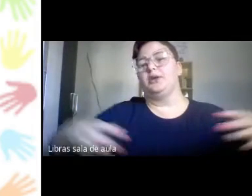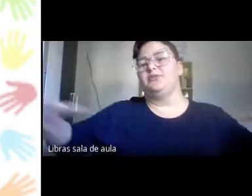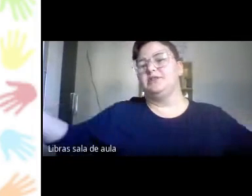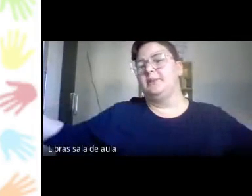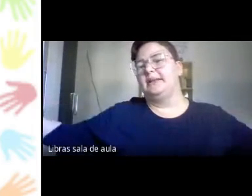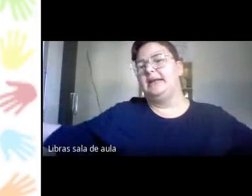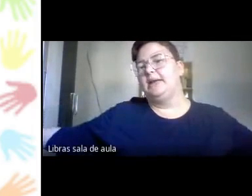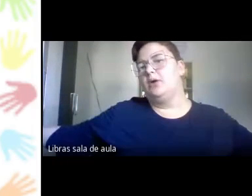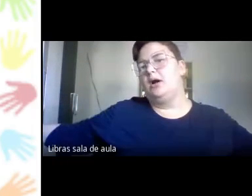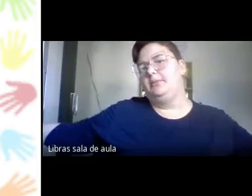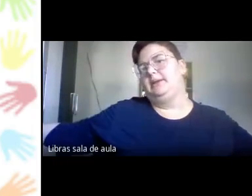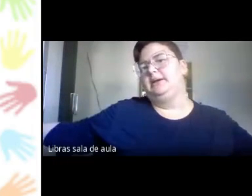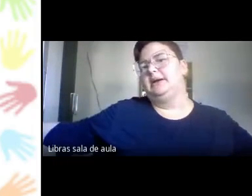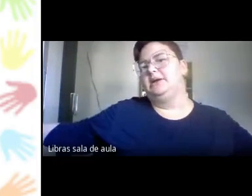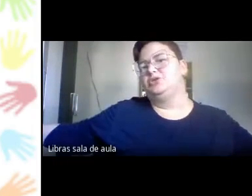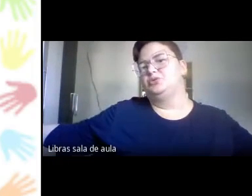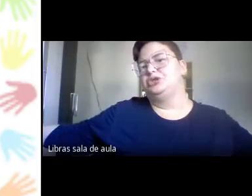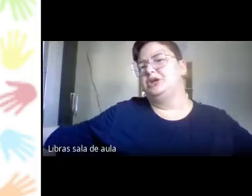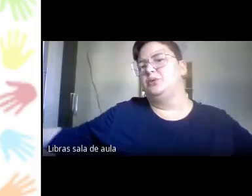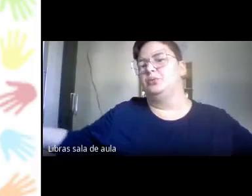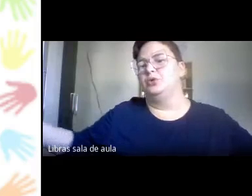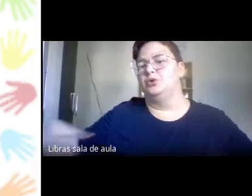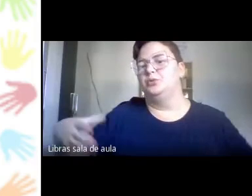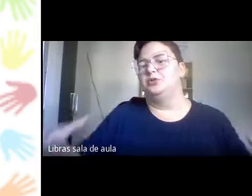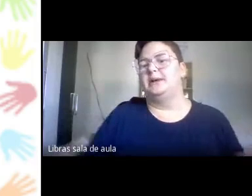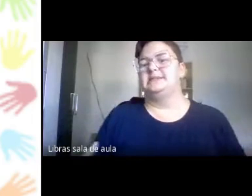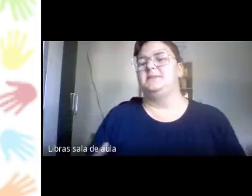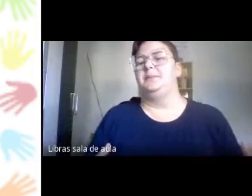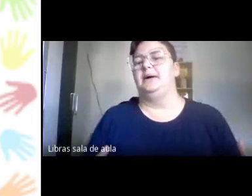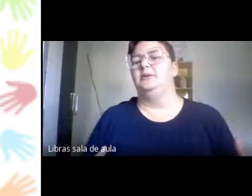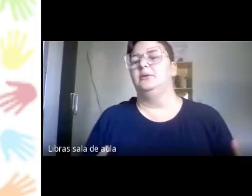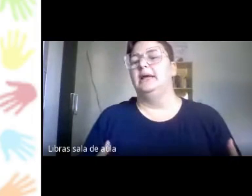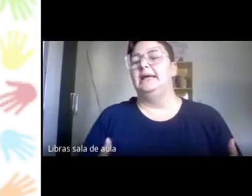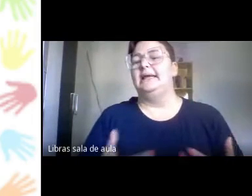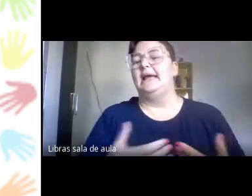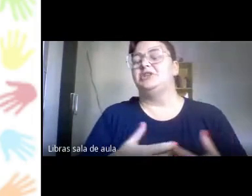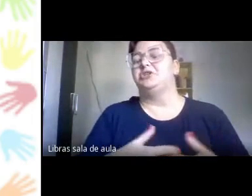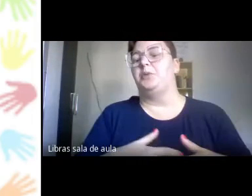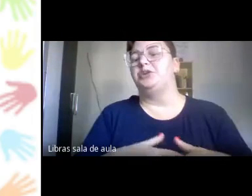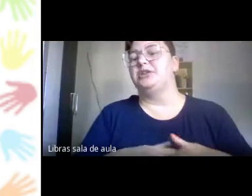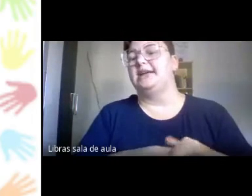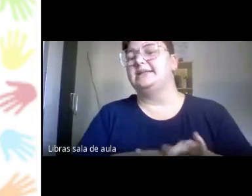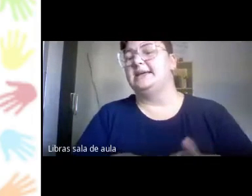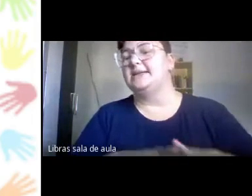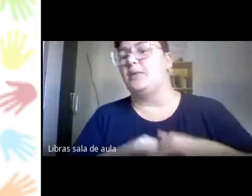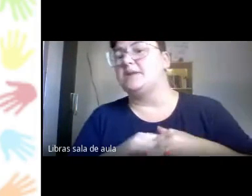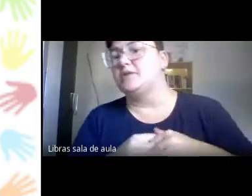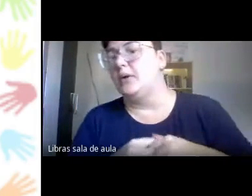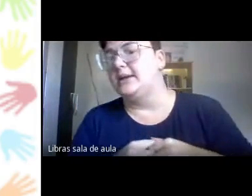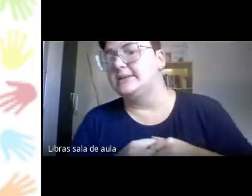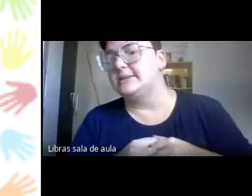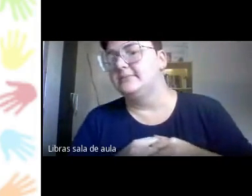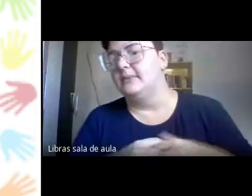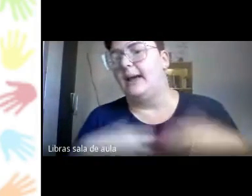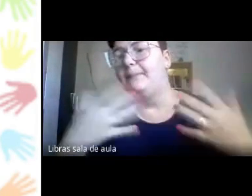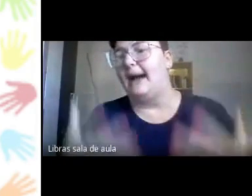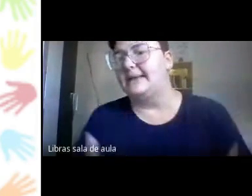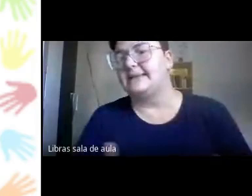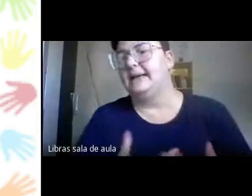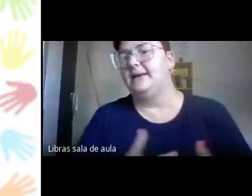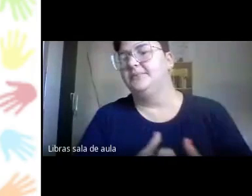ou pode fazer uma trilha enorme, grande, no chão, com todo mundo participando. E aí a gente pode trazer as equações,